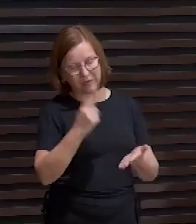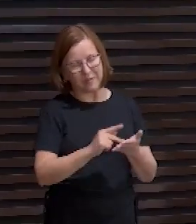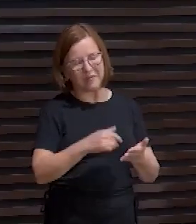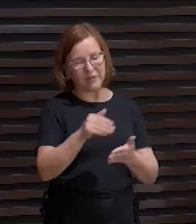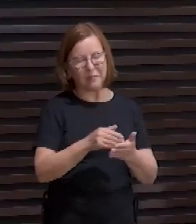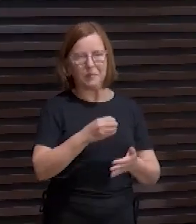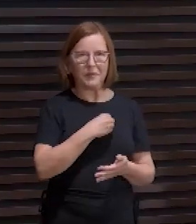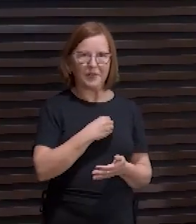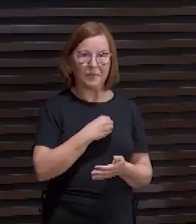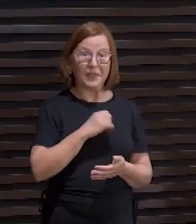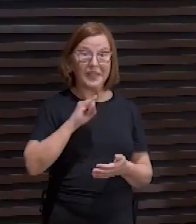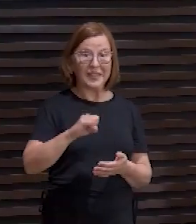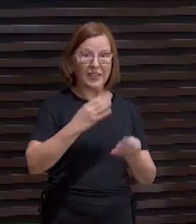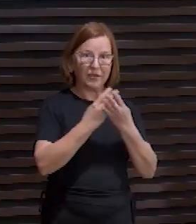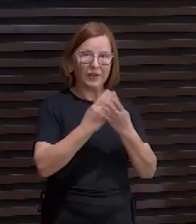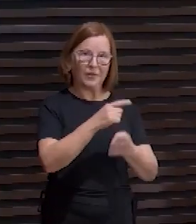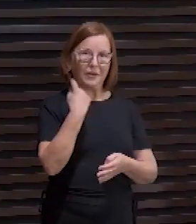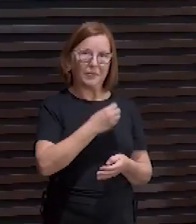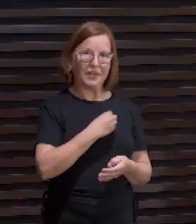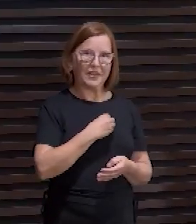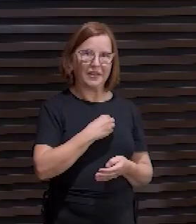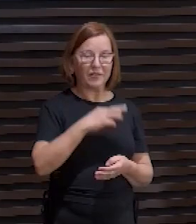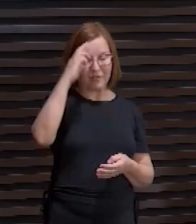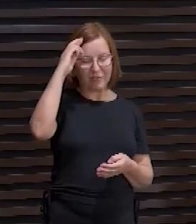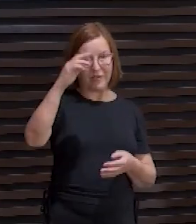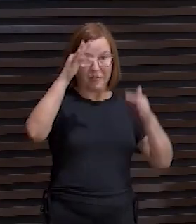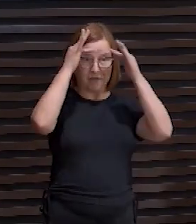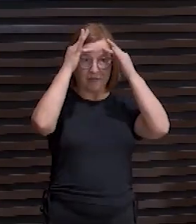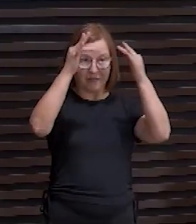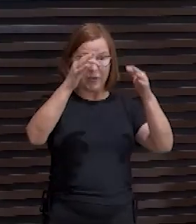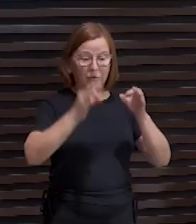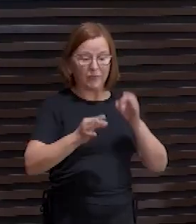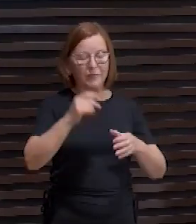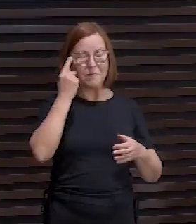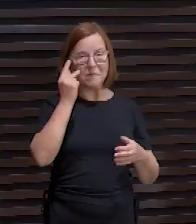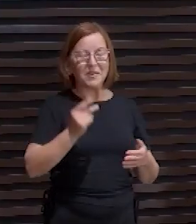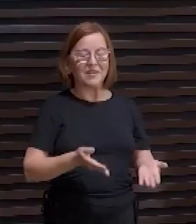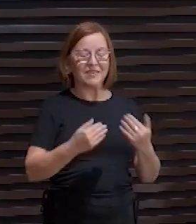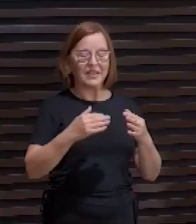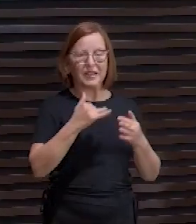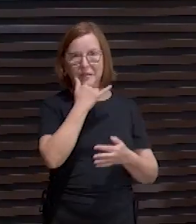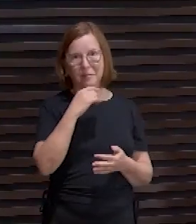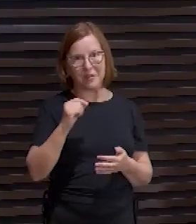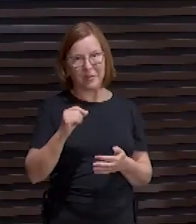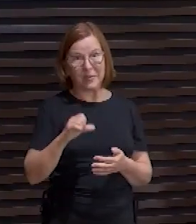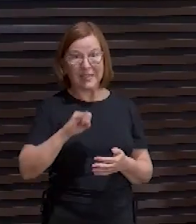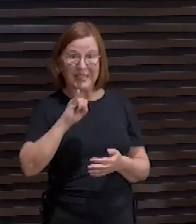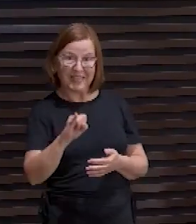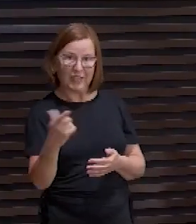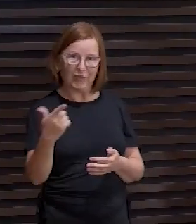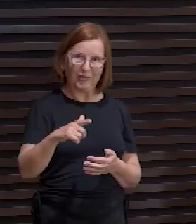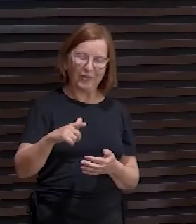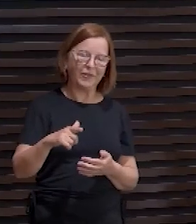Se confessarmos nossos pecados, ele é fiel e justo para nos perdoar. Repare bem, se. E agora de novo,